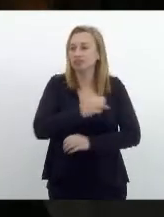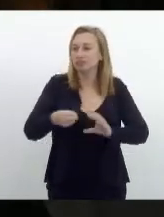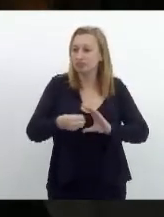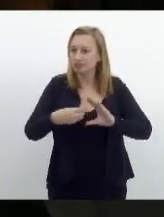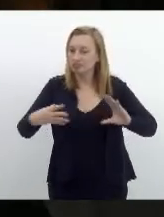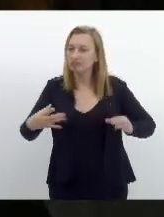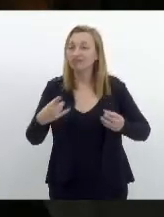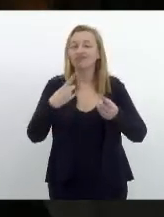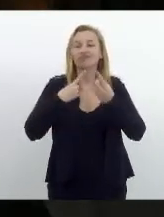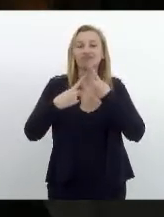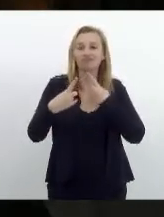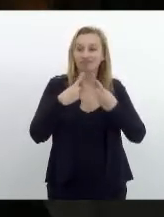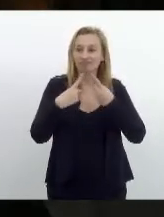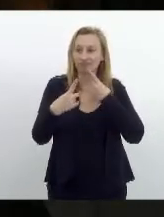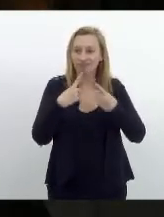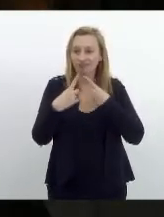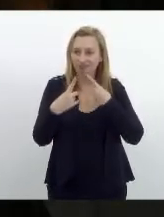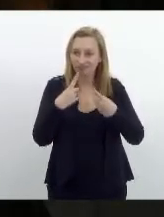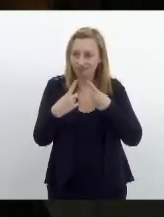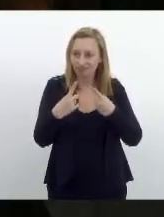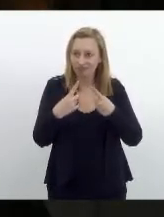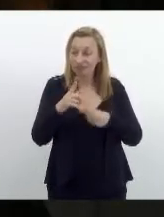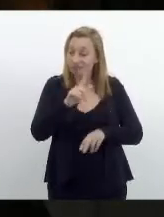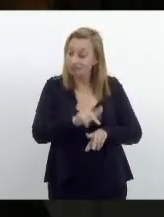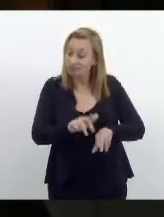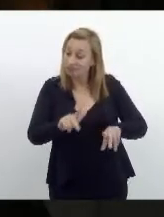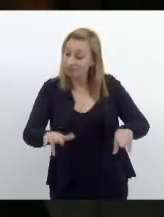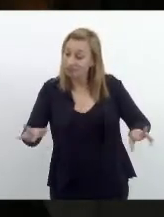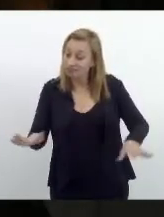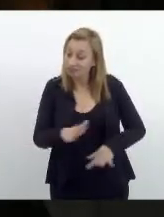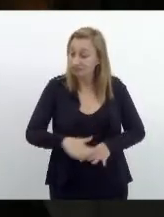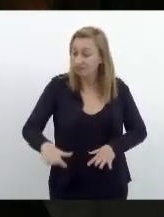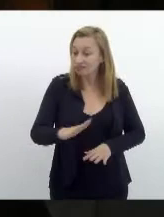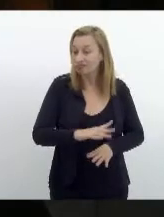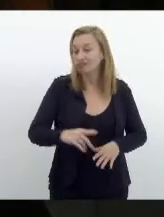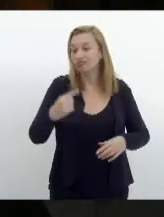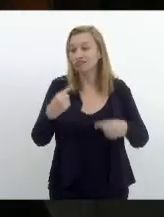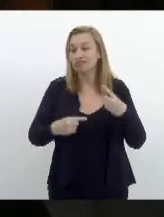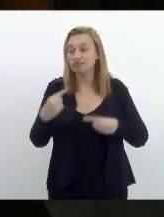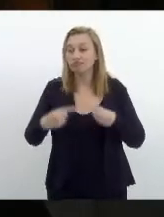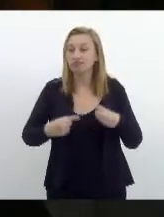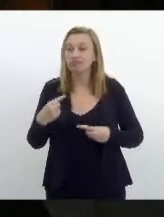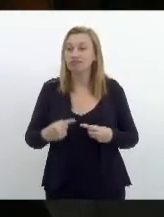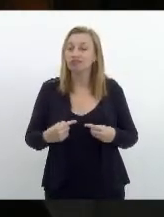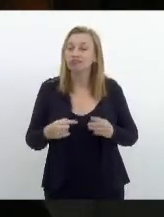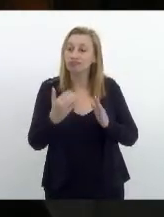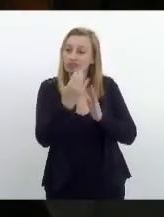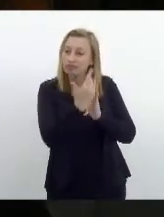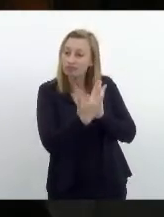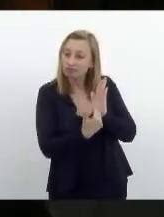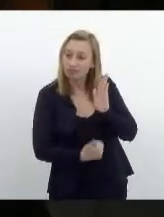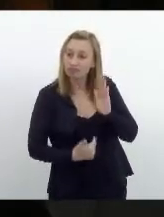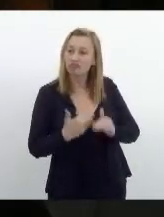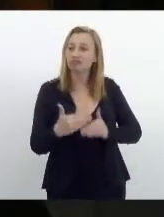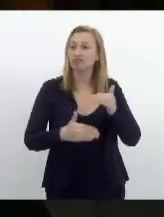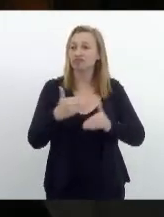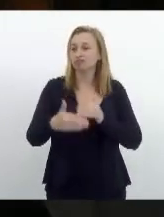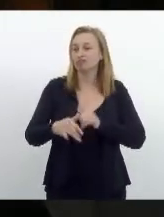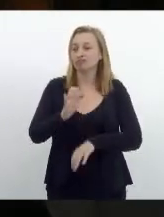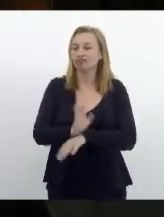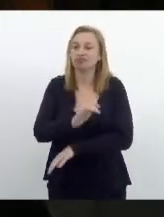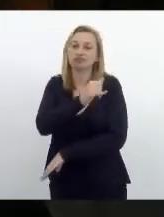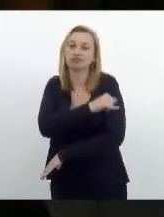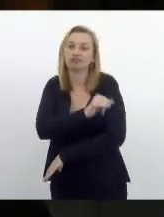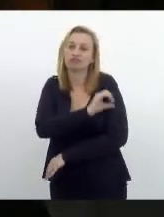caracterizando-se pelo diálogo, pela interlocução com as diferentes forças políticas, pautando uma agenda de desenvolvimento para o Estado do Rio de